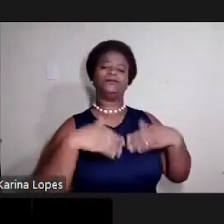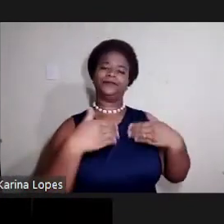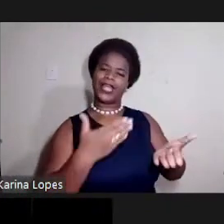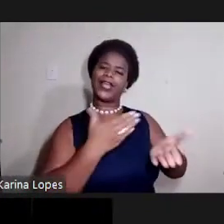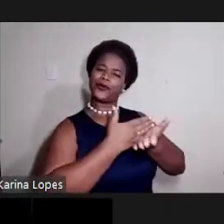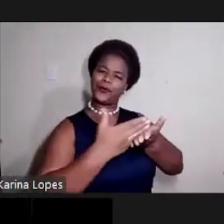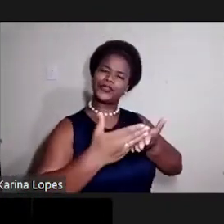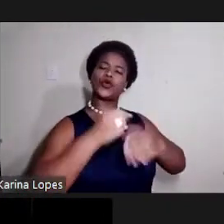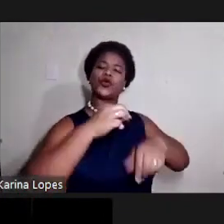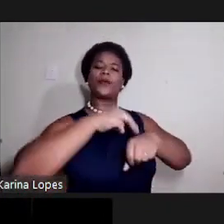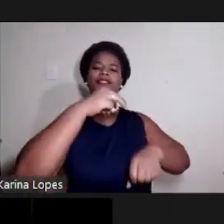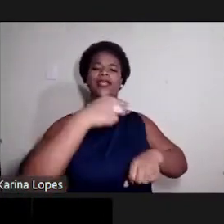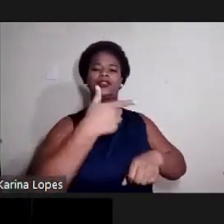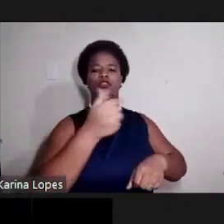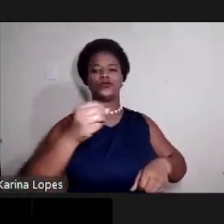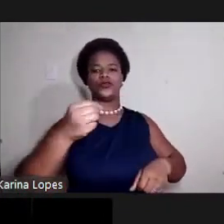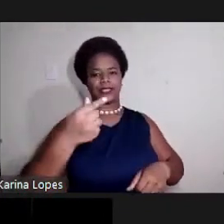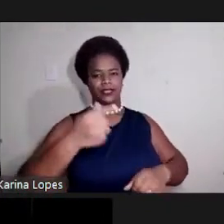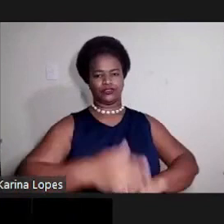2007.